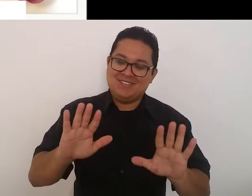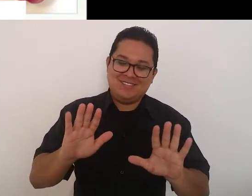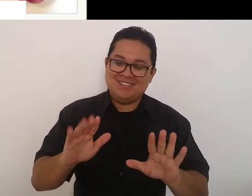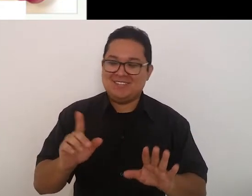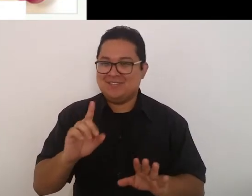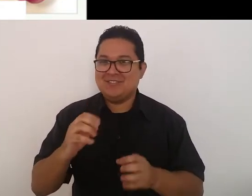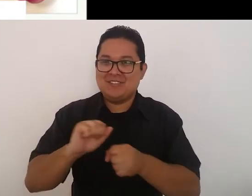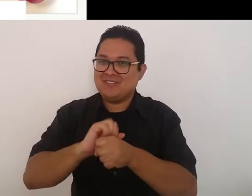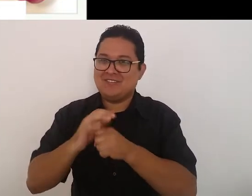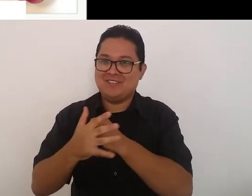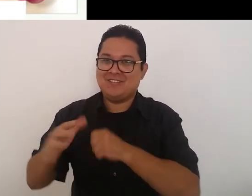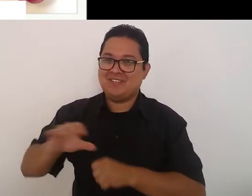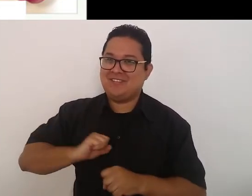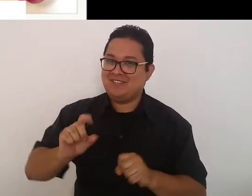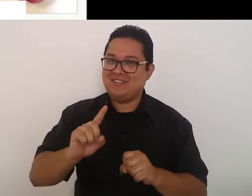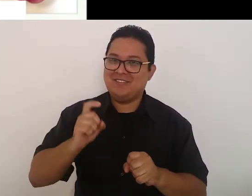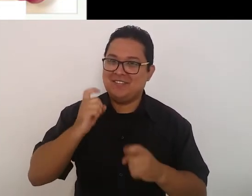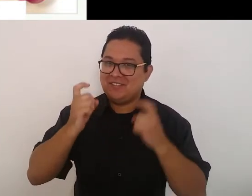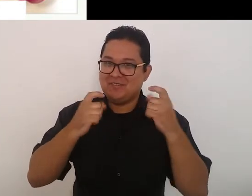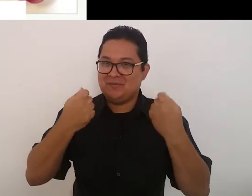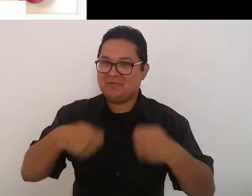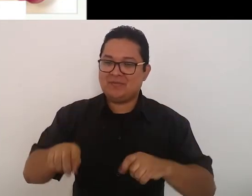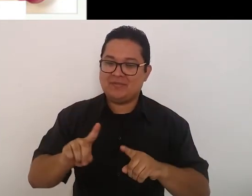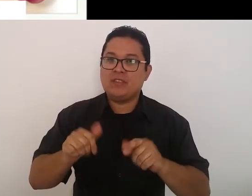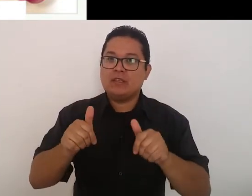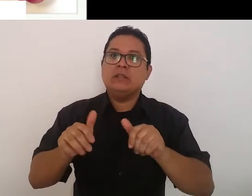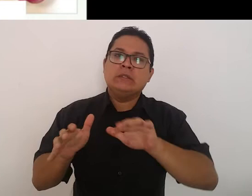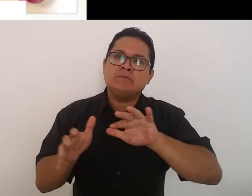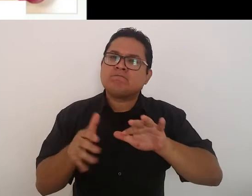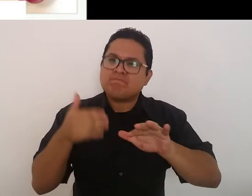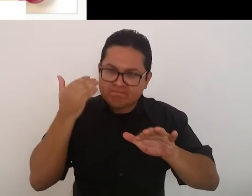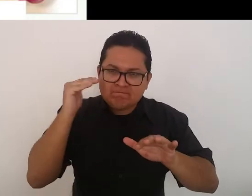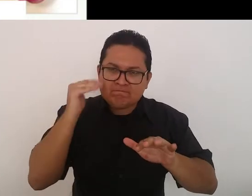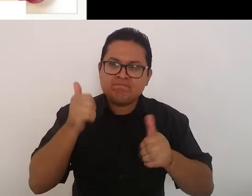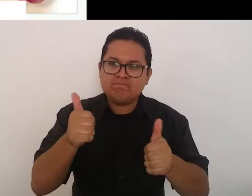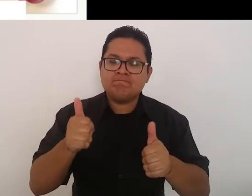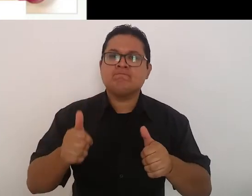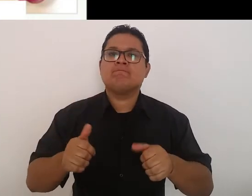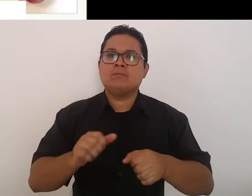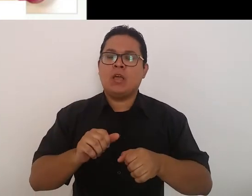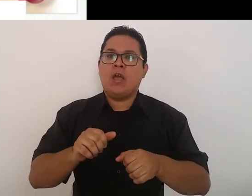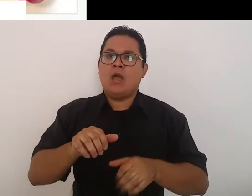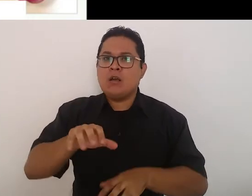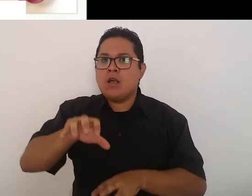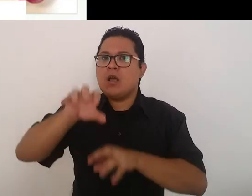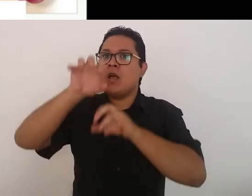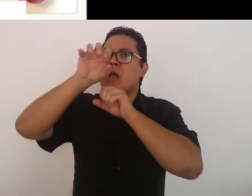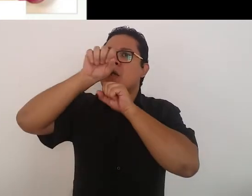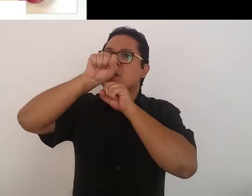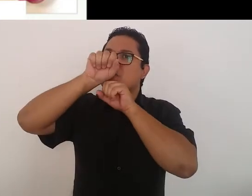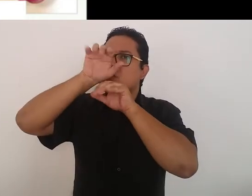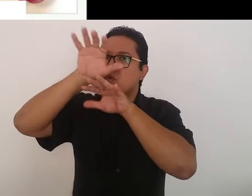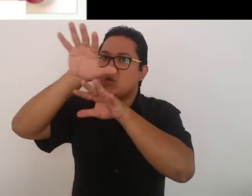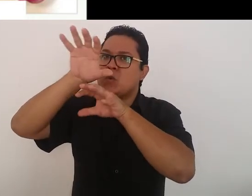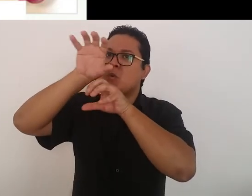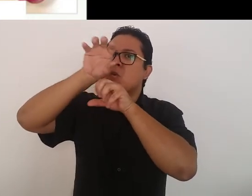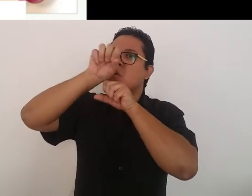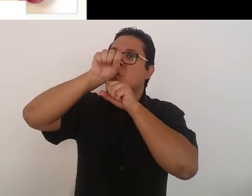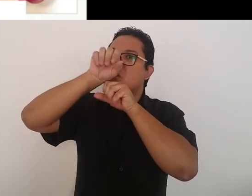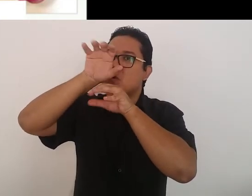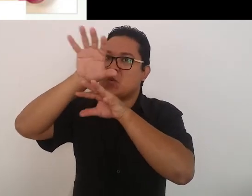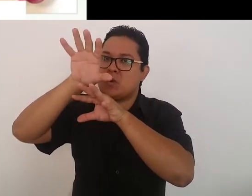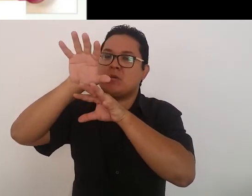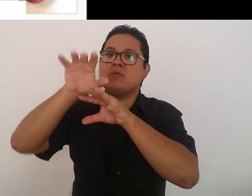não. Então, você libera aqui esse ar para fora. Então, a respiração é para manter as